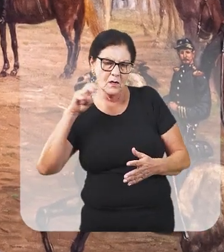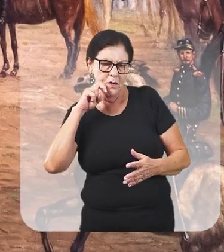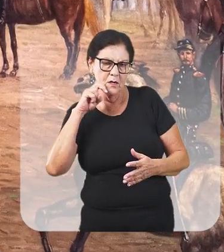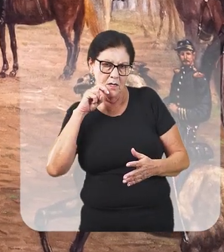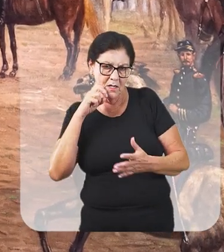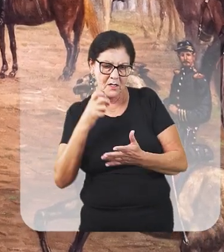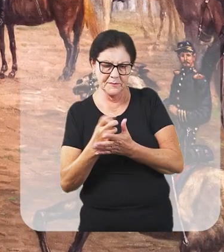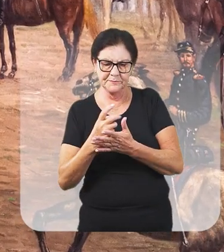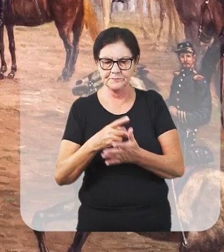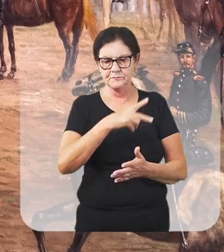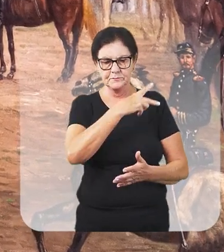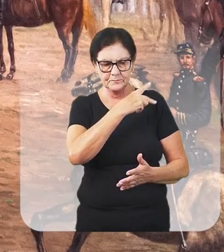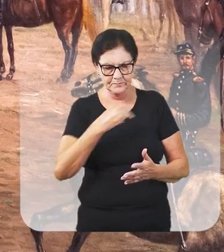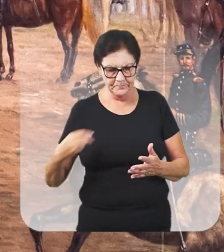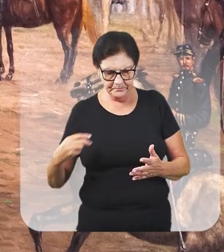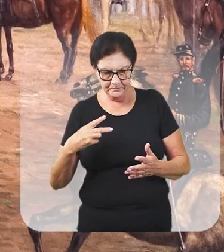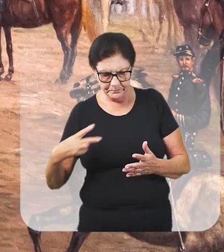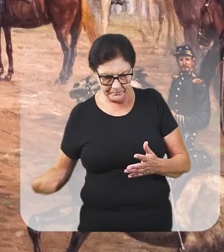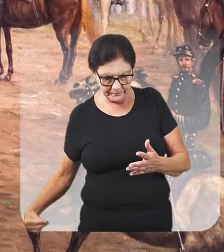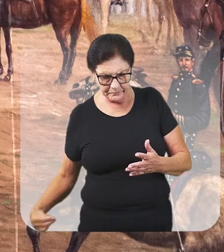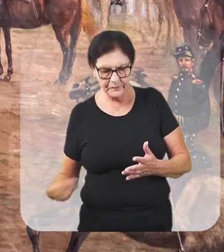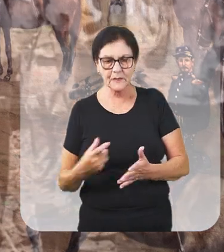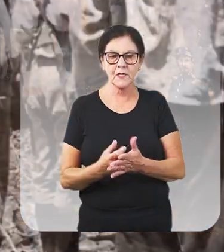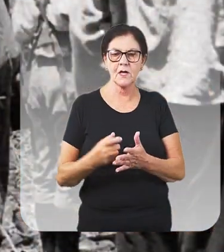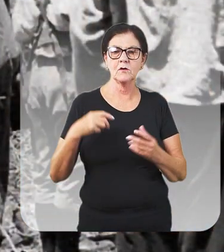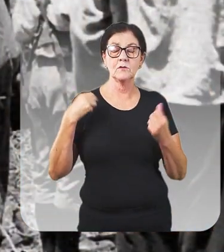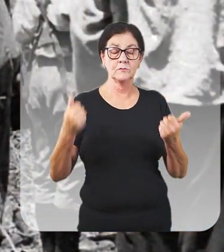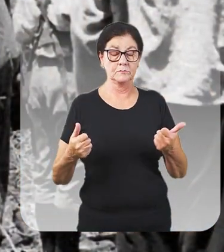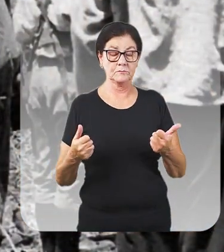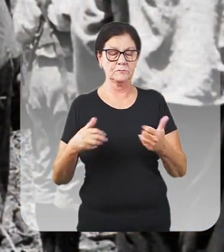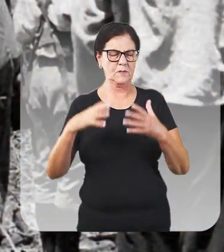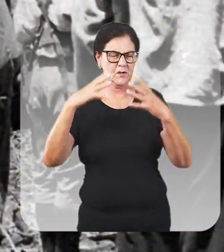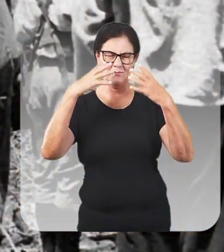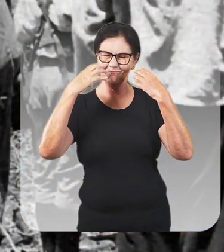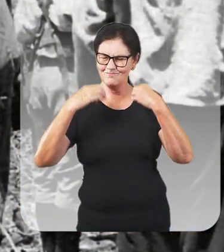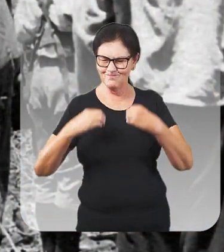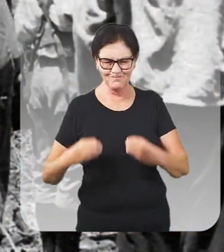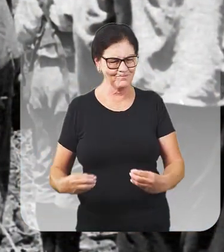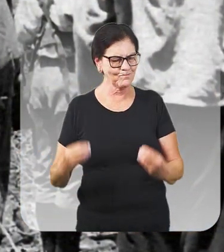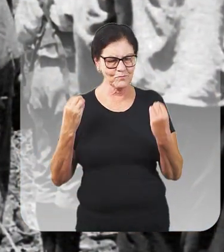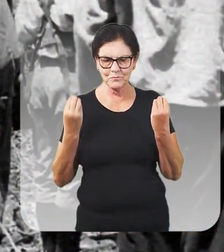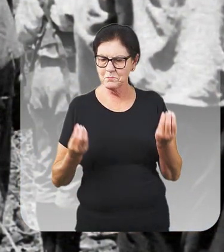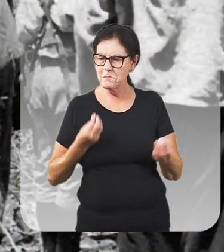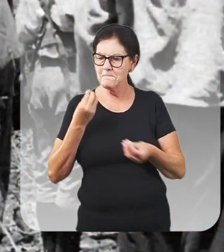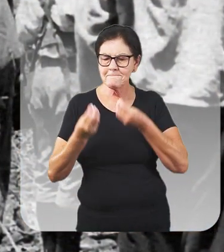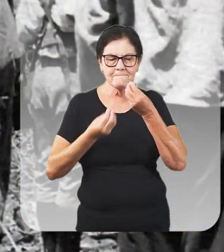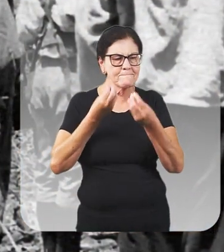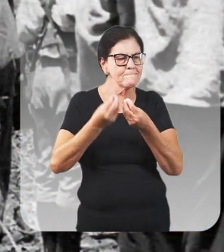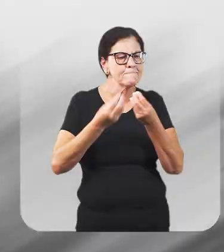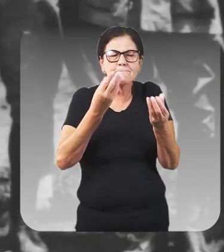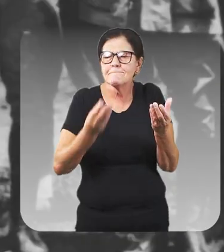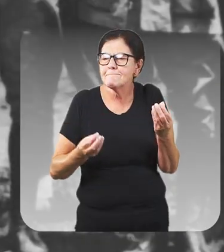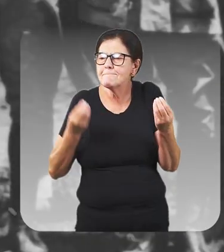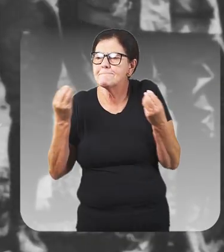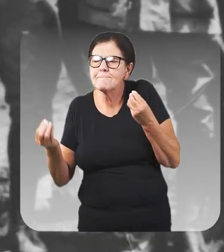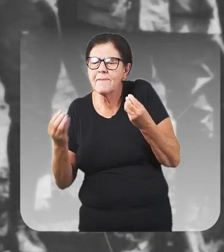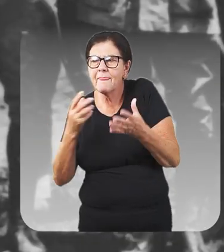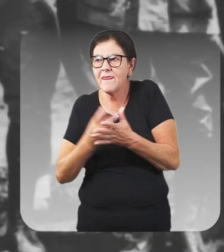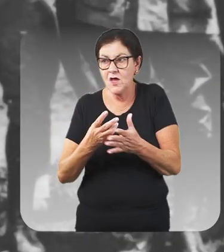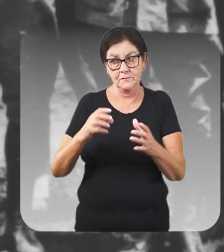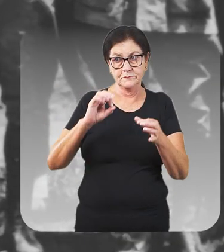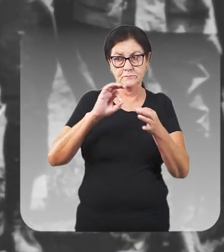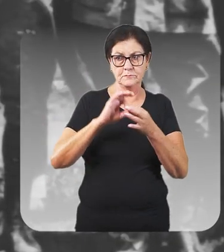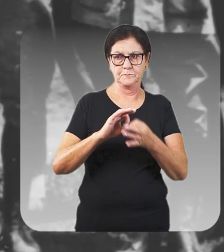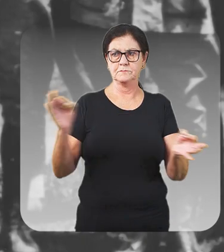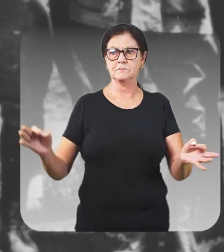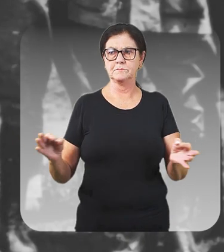da proclamação da República em 1889, estavam frustrados com o governo e a elite civil. A liderança